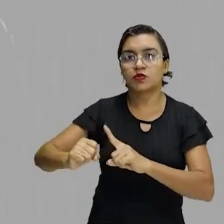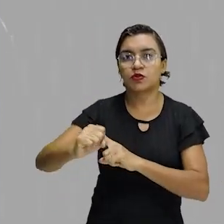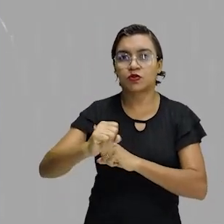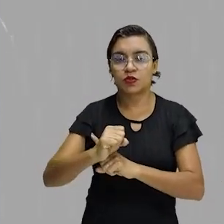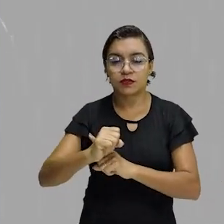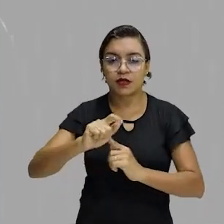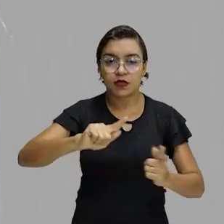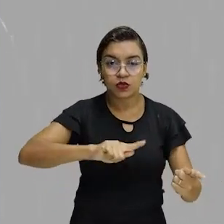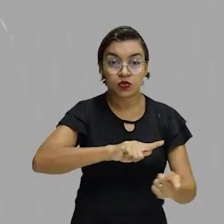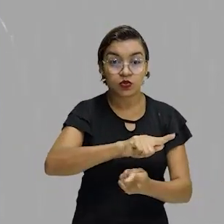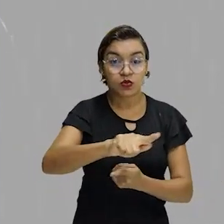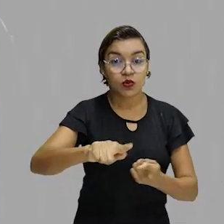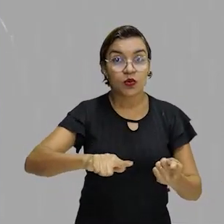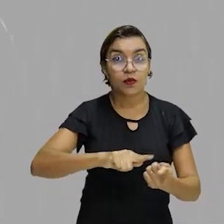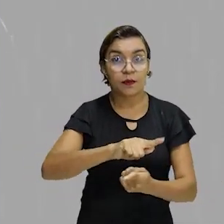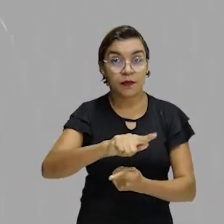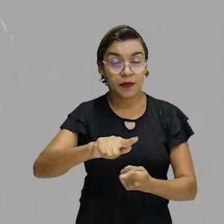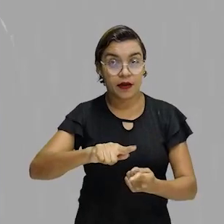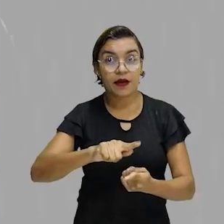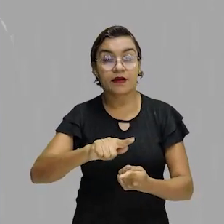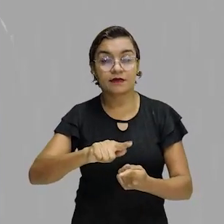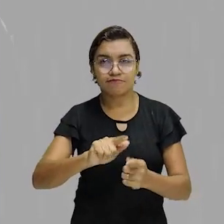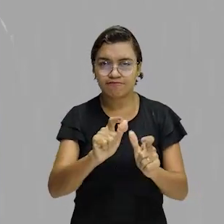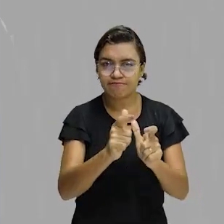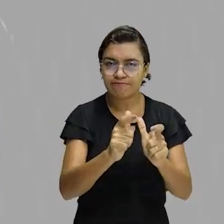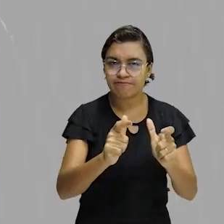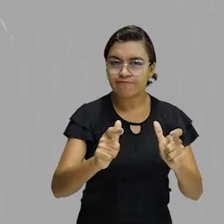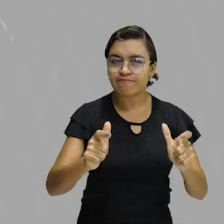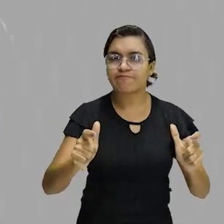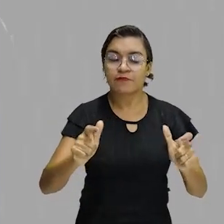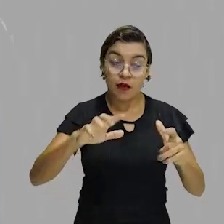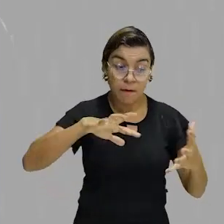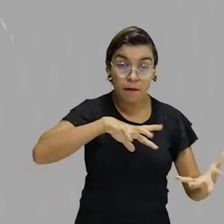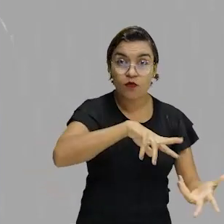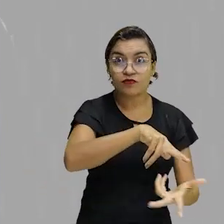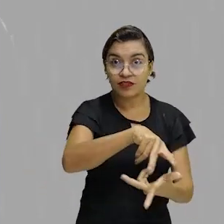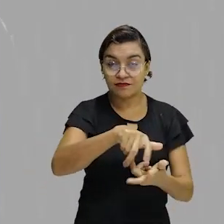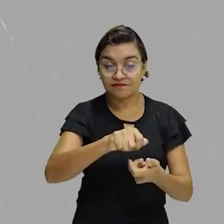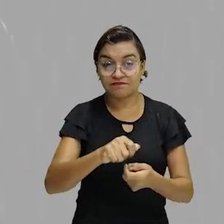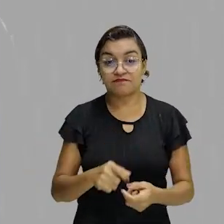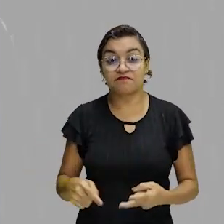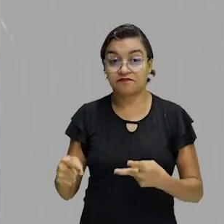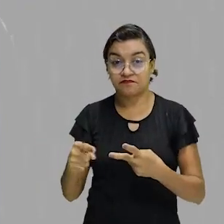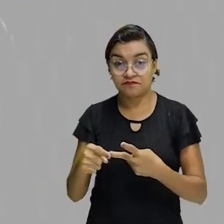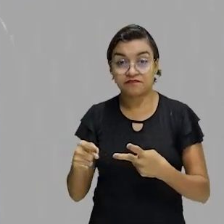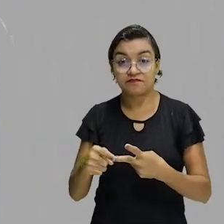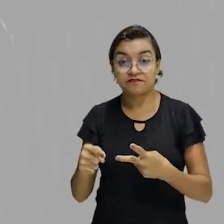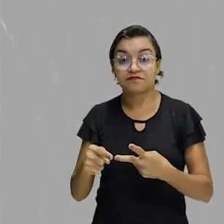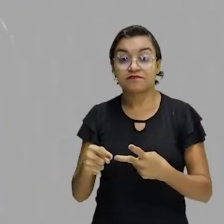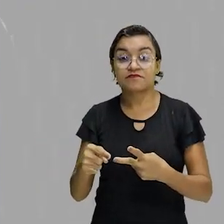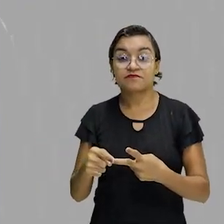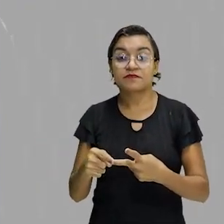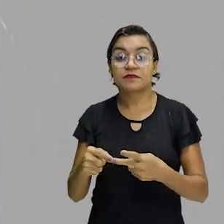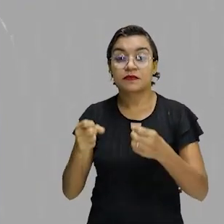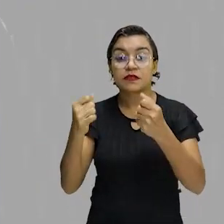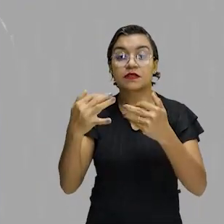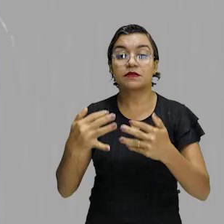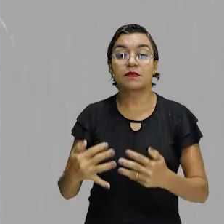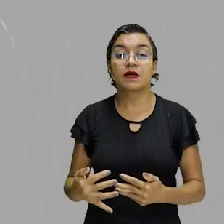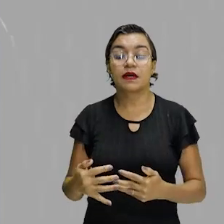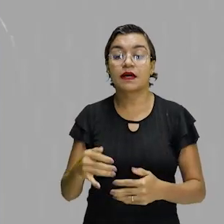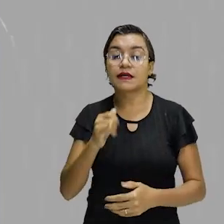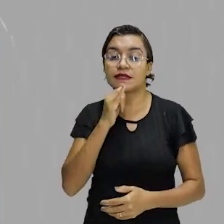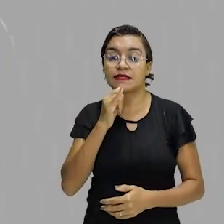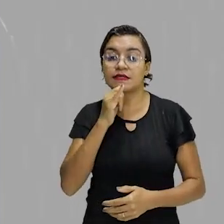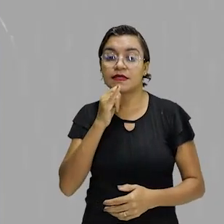globais, que são aqueles que têm um alcance mais abrangente, são mundiais. Segundo tópico, eu vou citar o exemplo dos